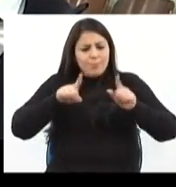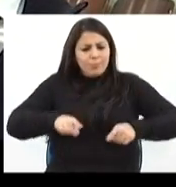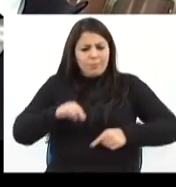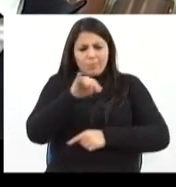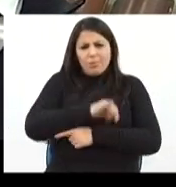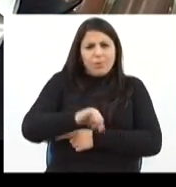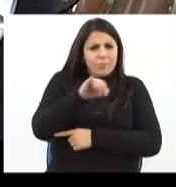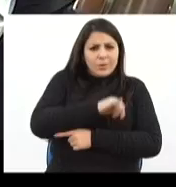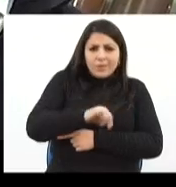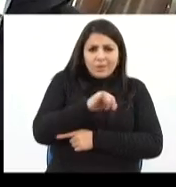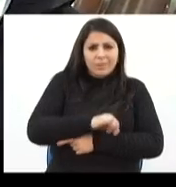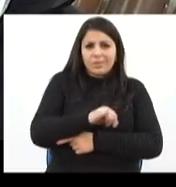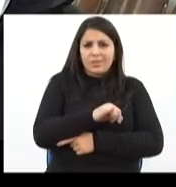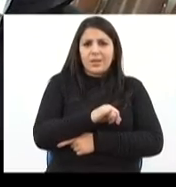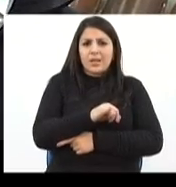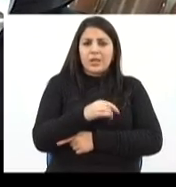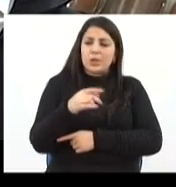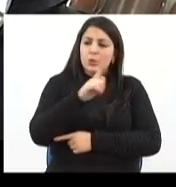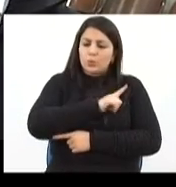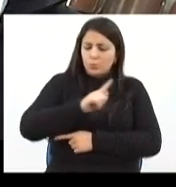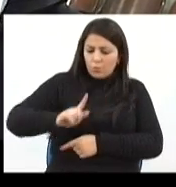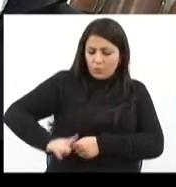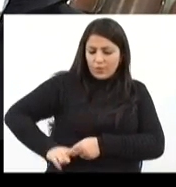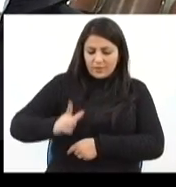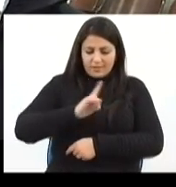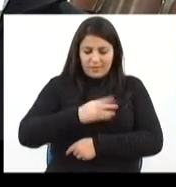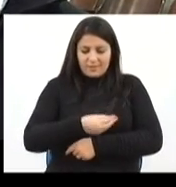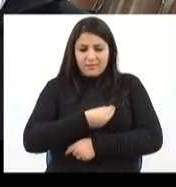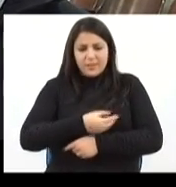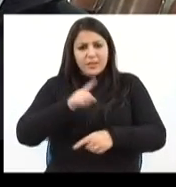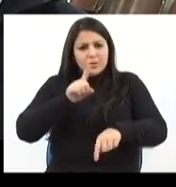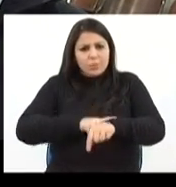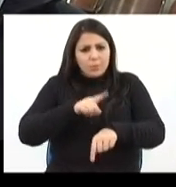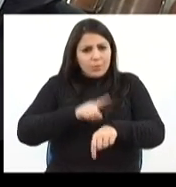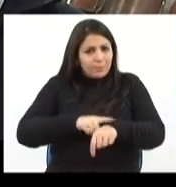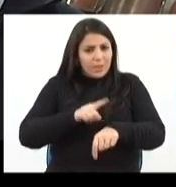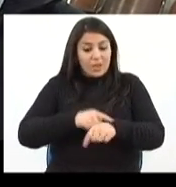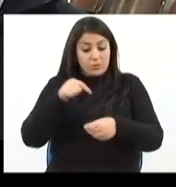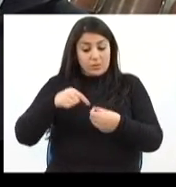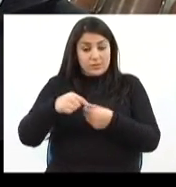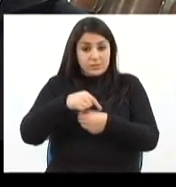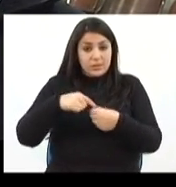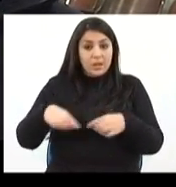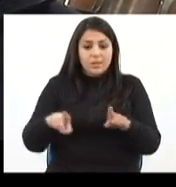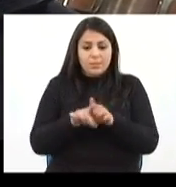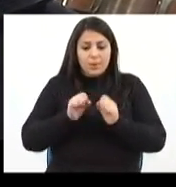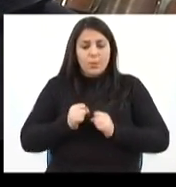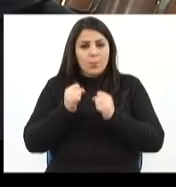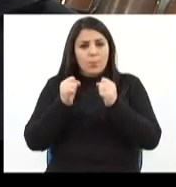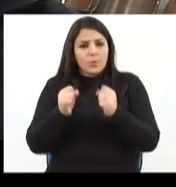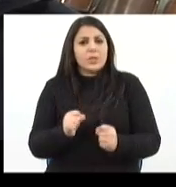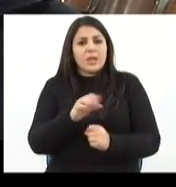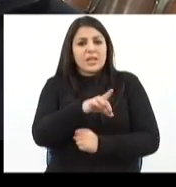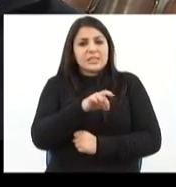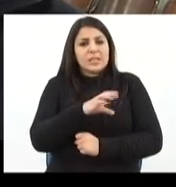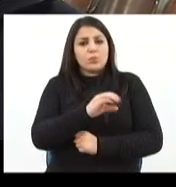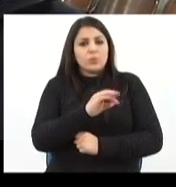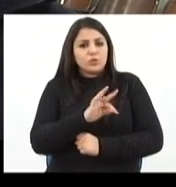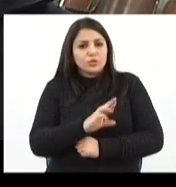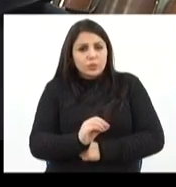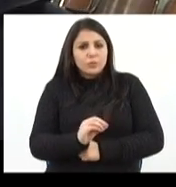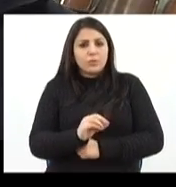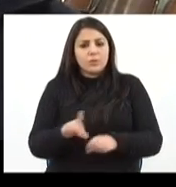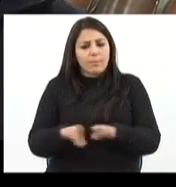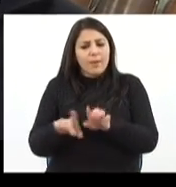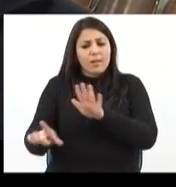pública. Quer dizer, independentemente do governo que está no momento na cidade, no Poder Executivo ou mesmo no